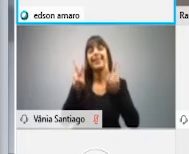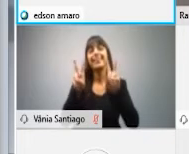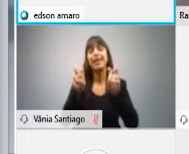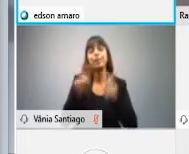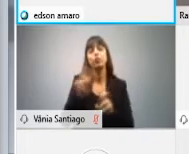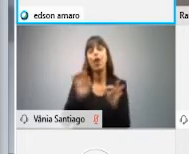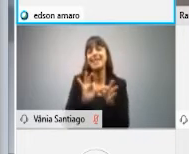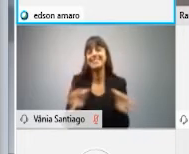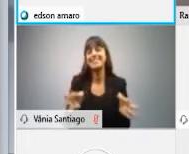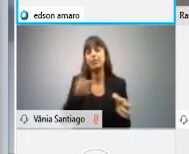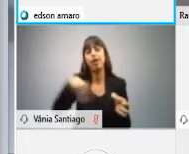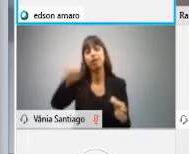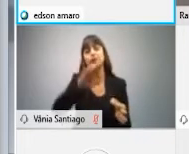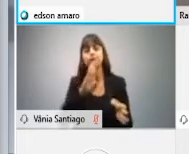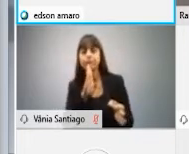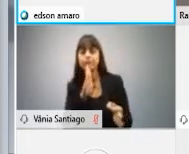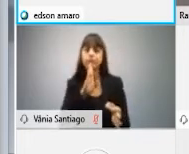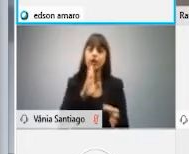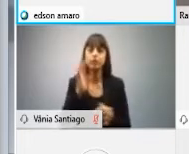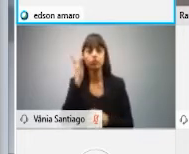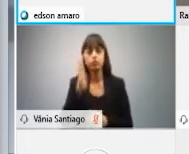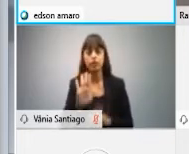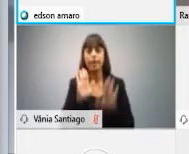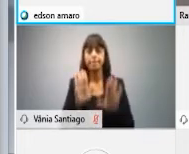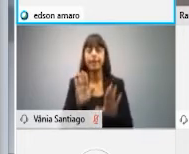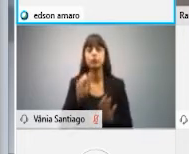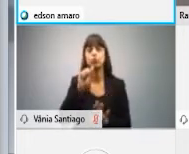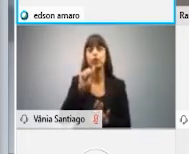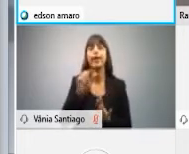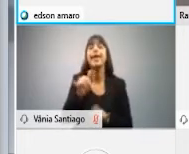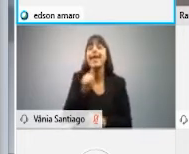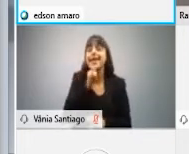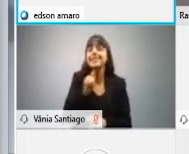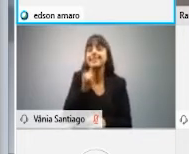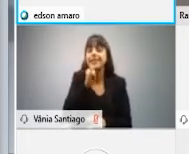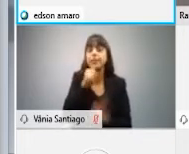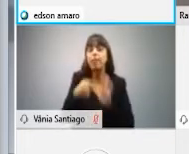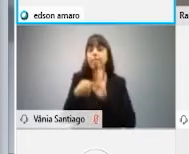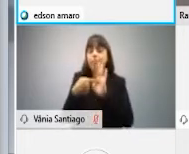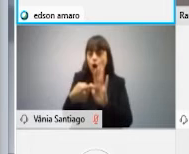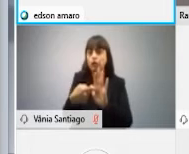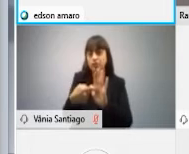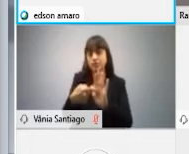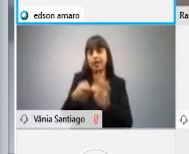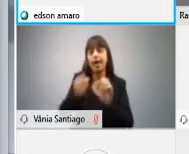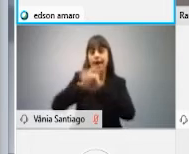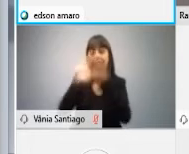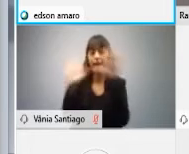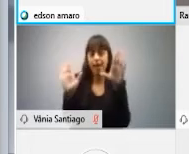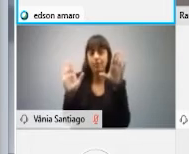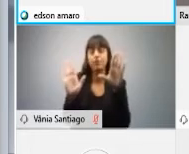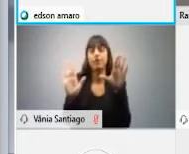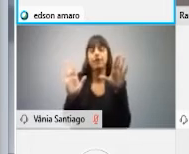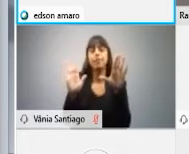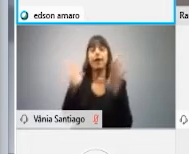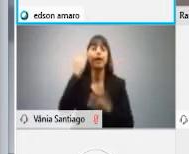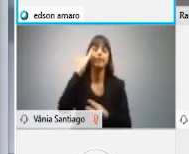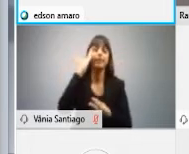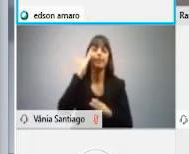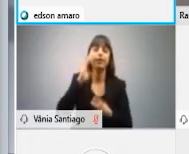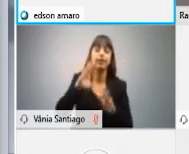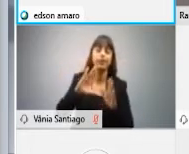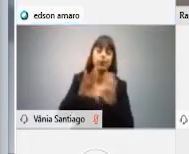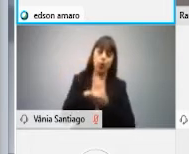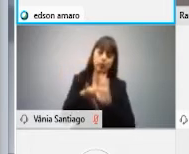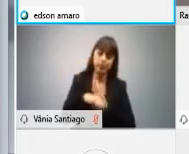ficar em exemplos que eu acredito que serão mais ilustrativos dos conceitos. E a gente depois pode conversar um pouco sobre o que eu mostrar